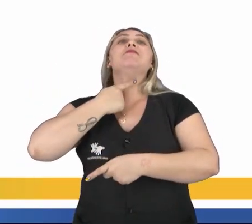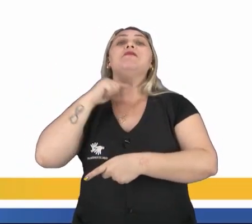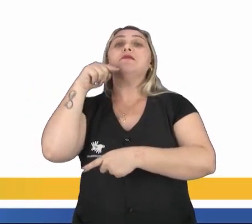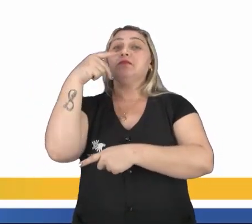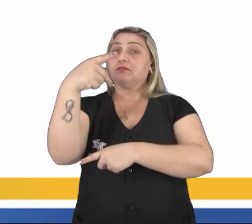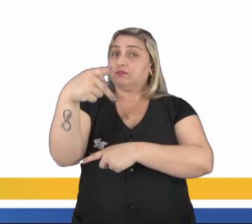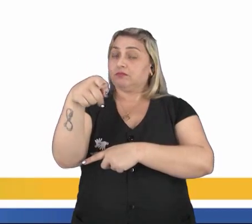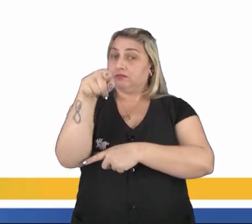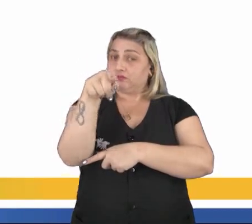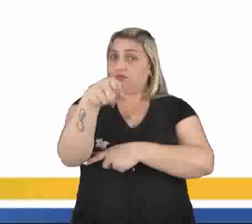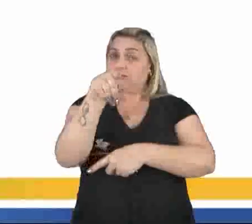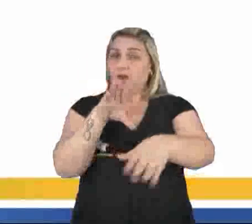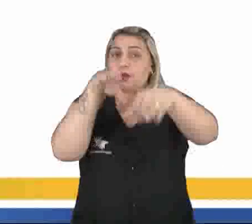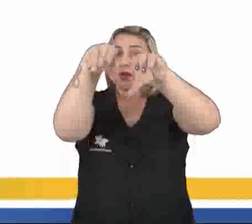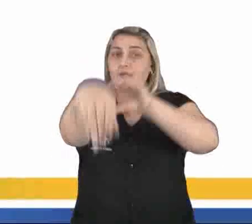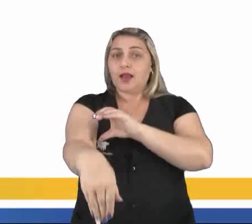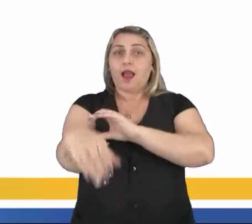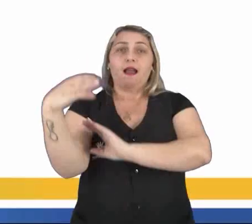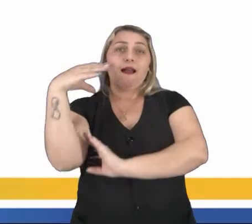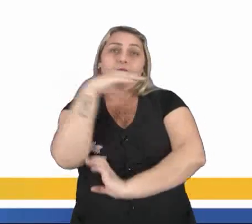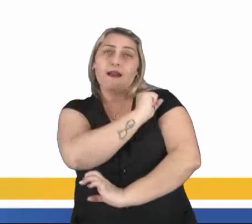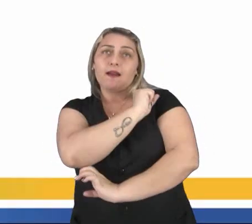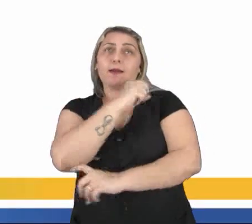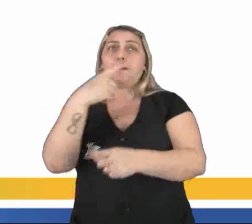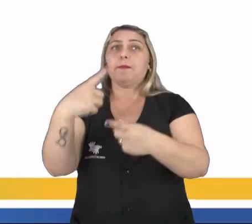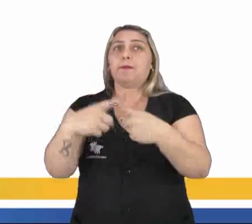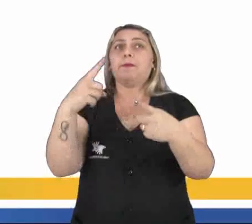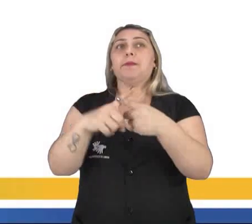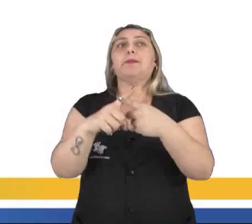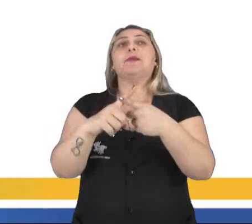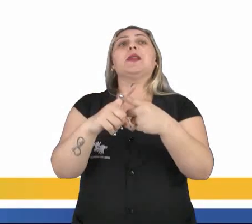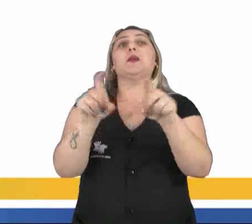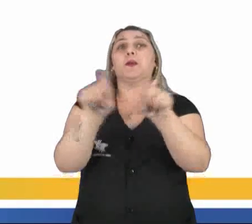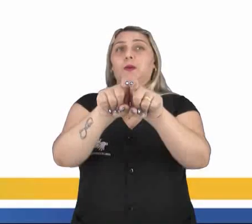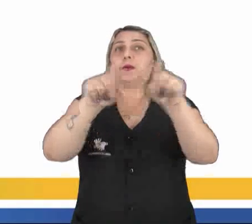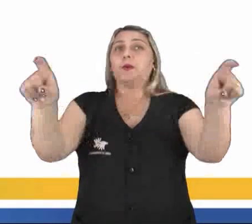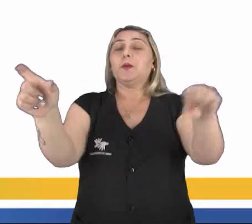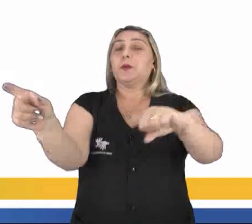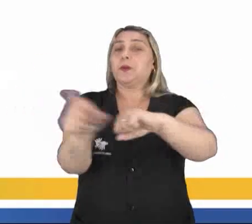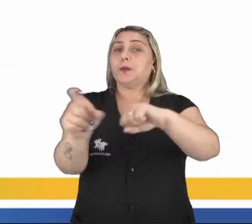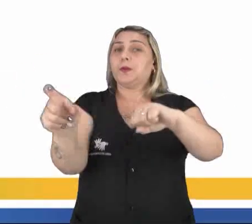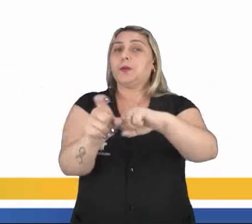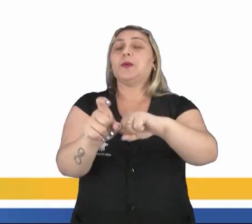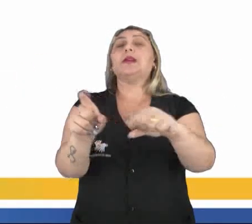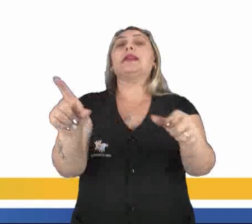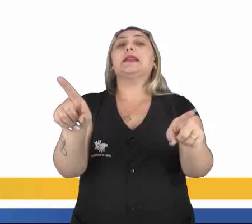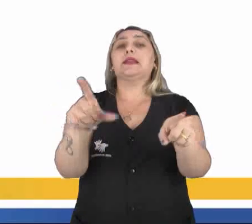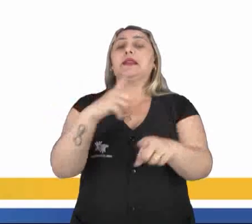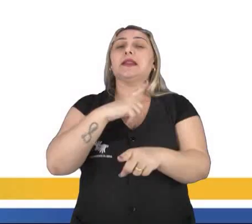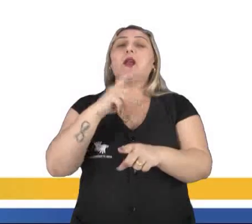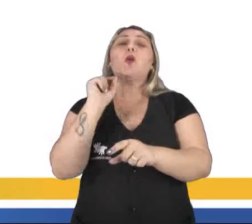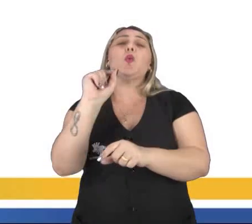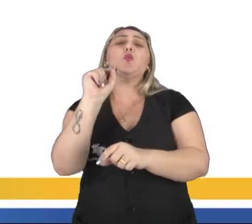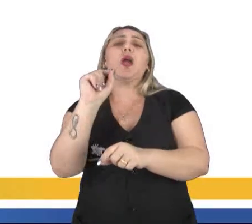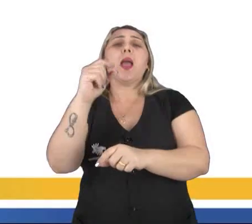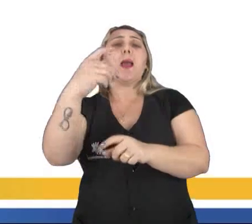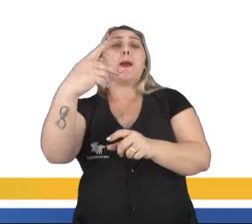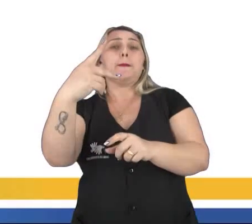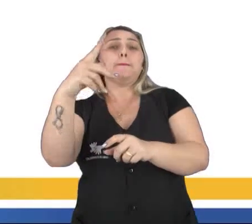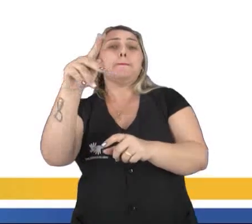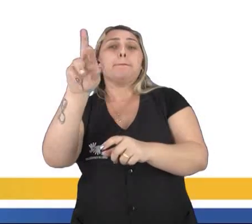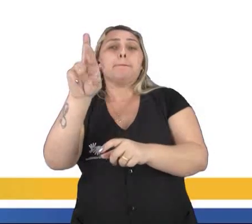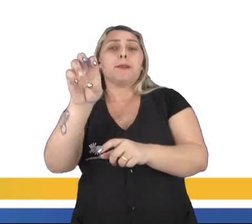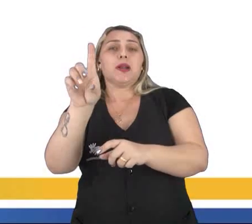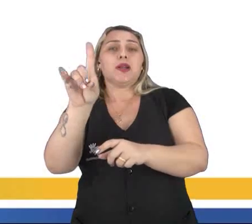te formes logo. Porque as orações subordinadas substantiva predicativa, ela atua como predicativo